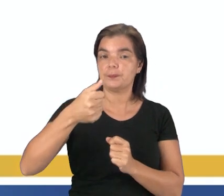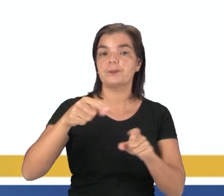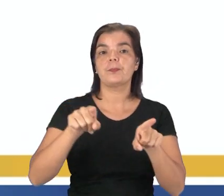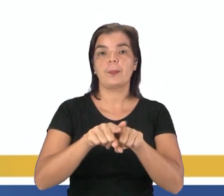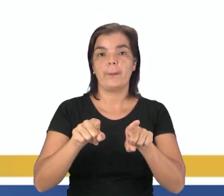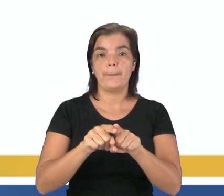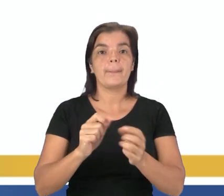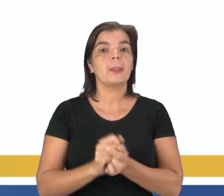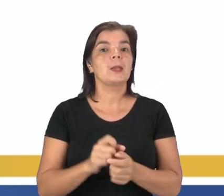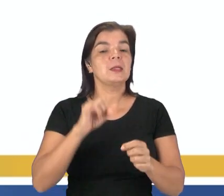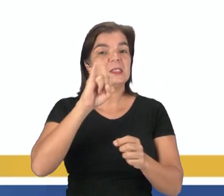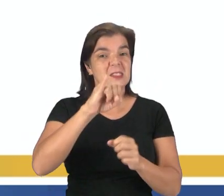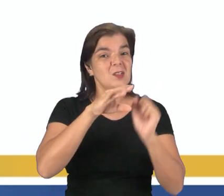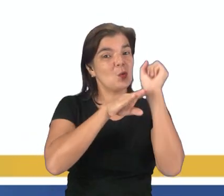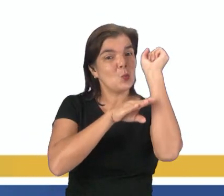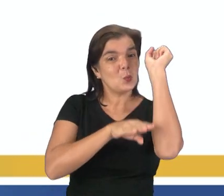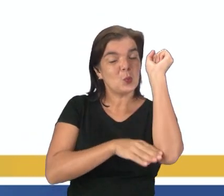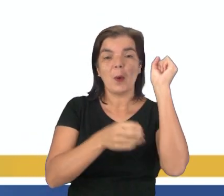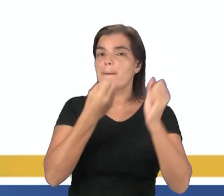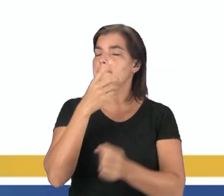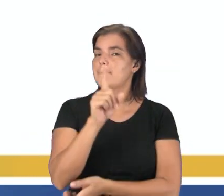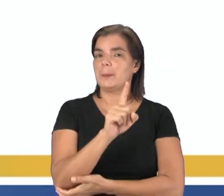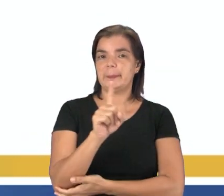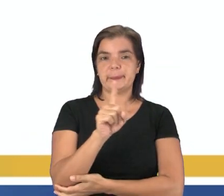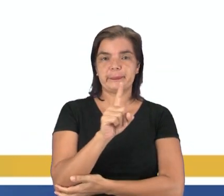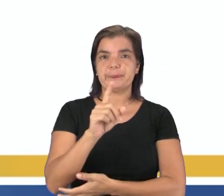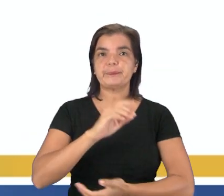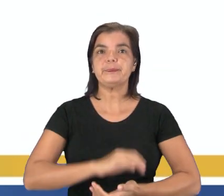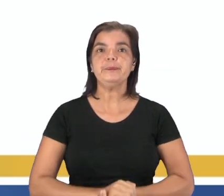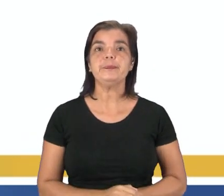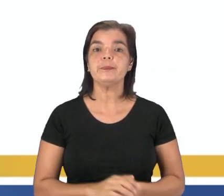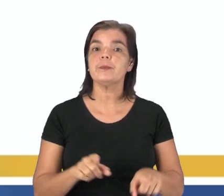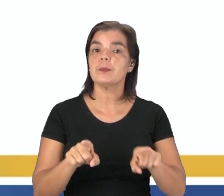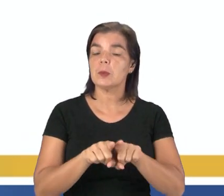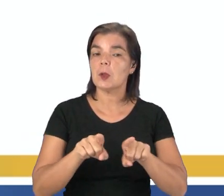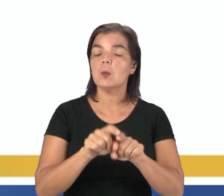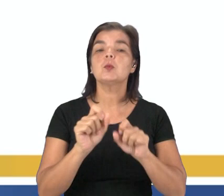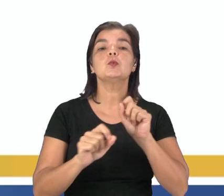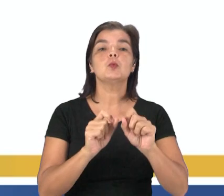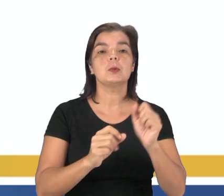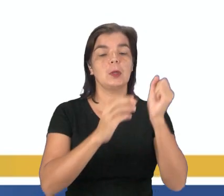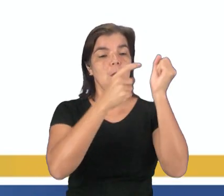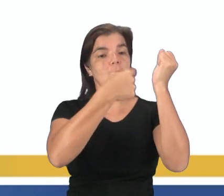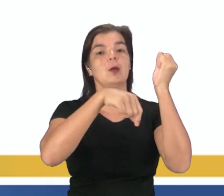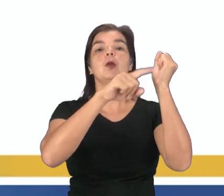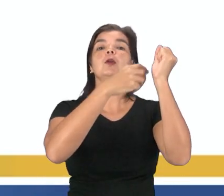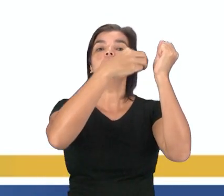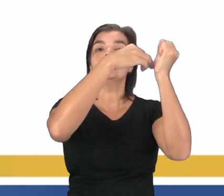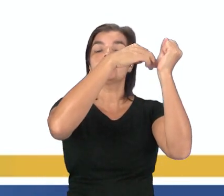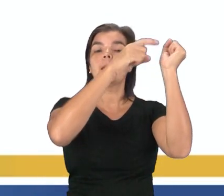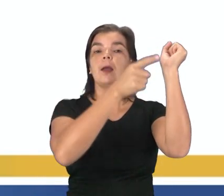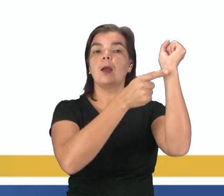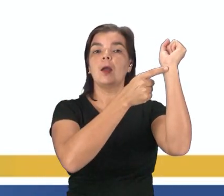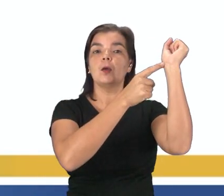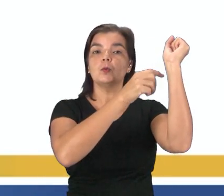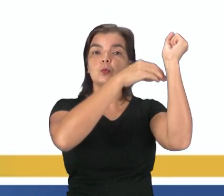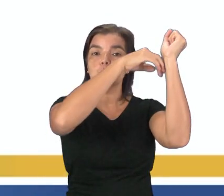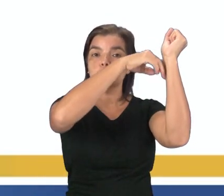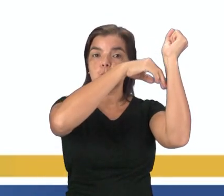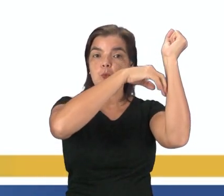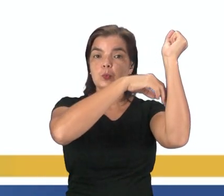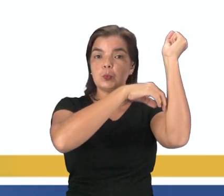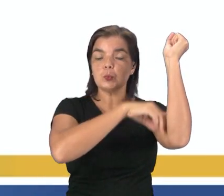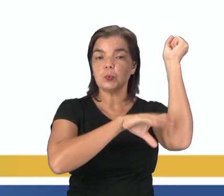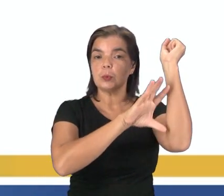de nível, porque elas ficarem também embaixo não é um bom sinal. E por último, nós temos a parte líquida do sangue, que é aquela que nós chamamos